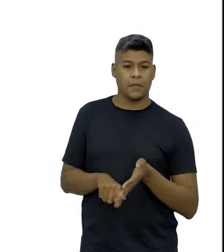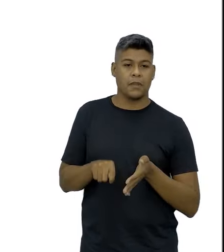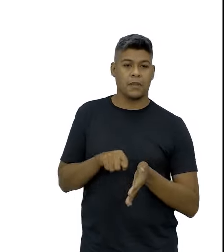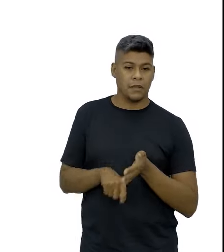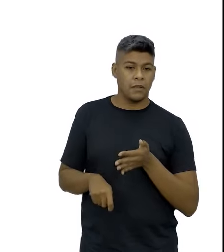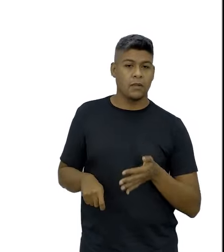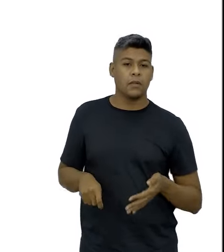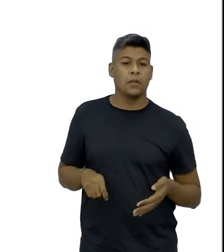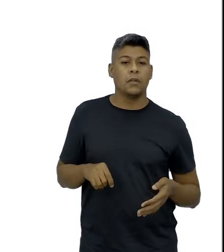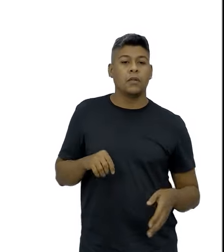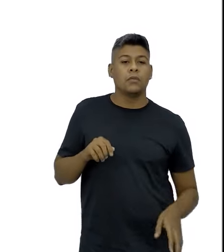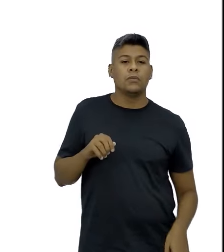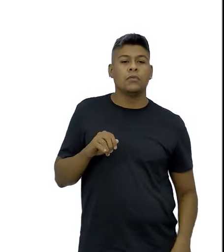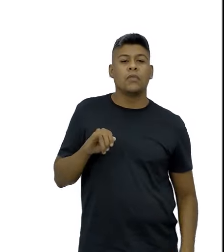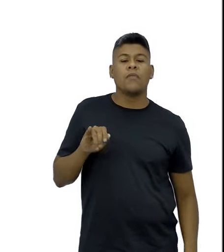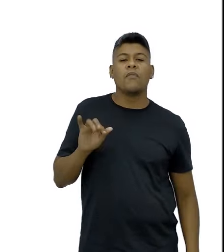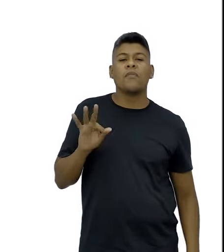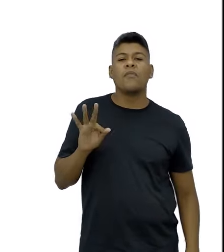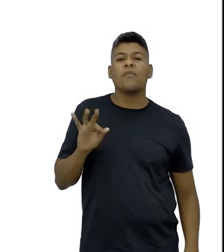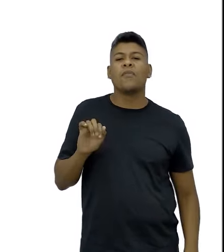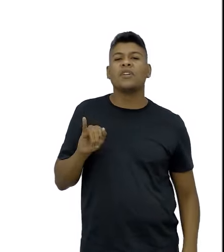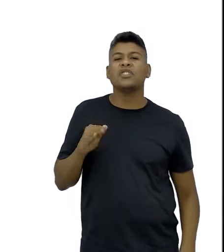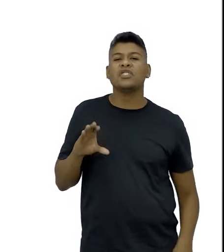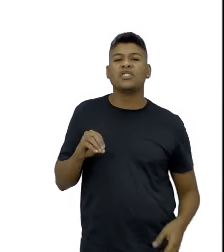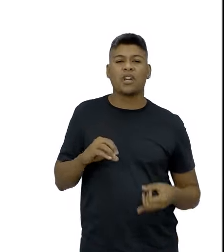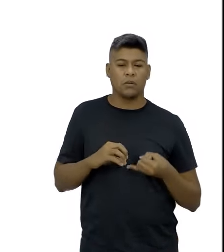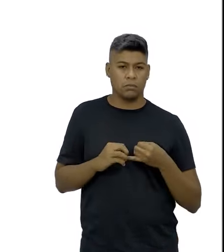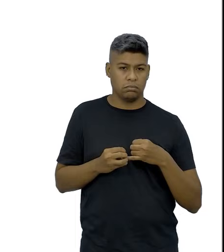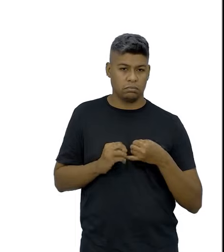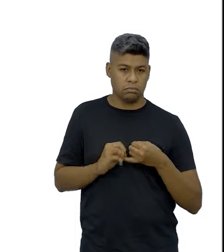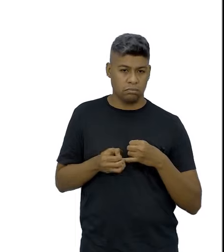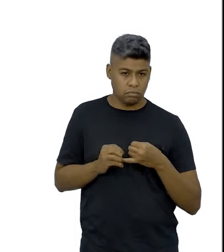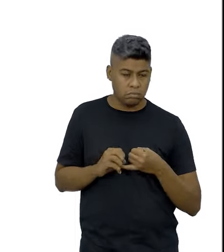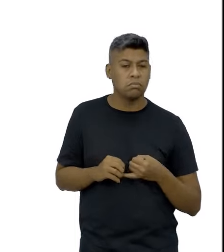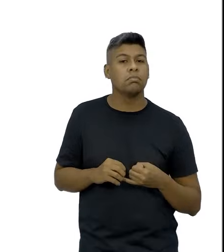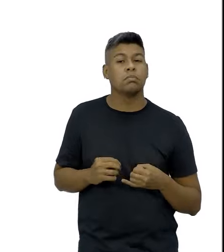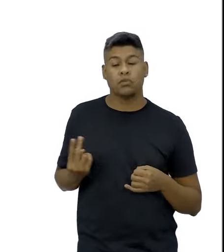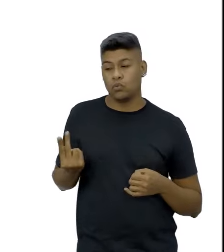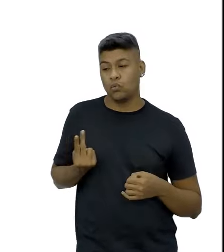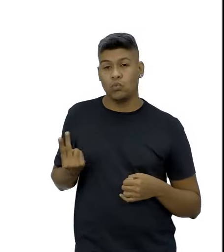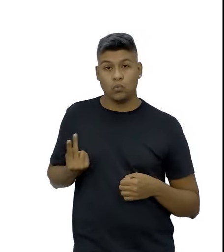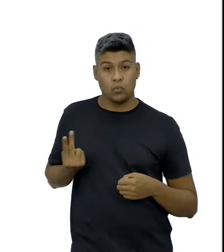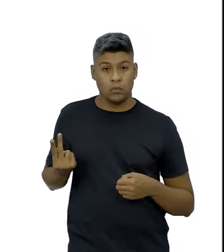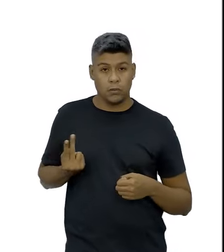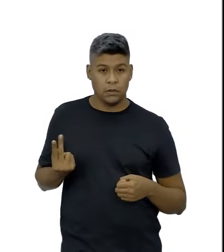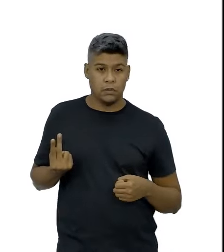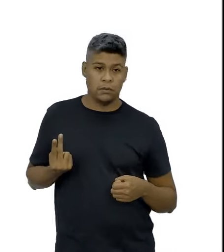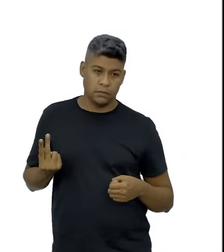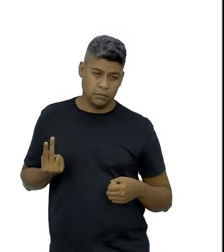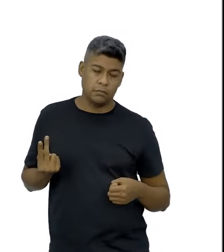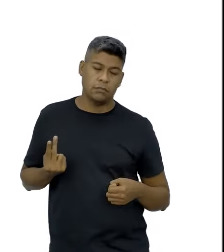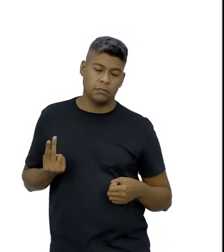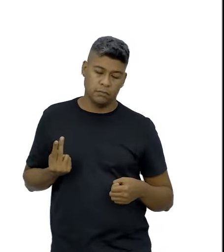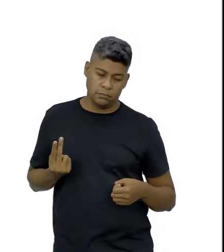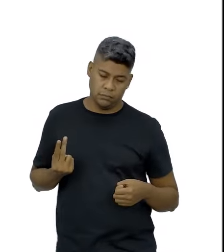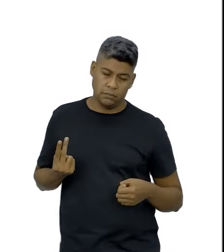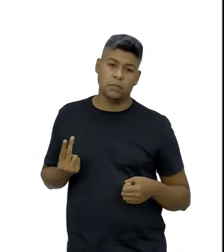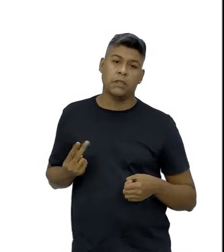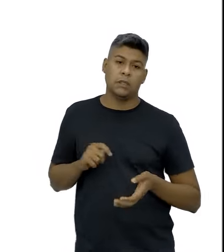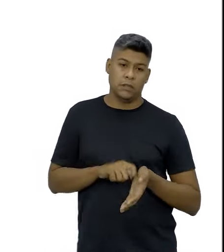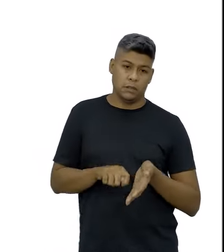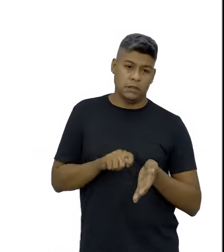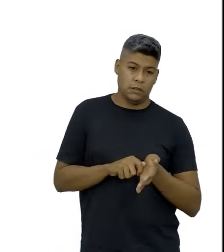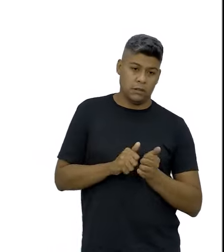saltando feijão. Recomenda-se que os estudantes em duplas produtivas, ou seja, com escritas guiadas por